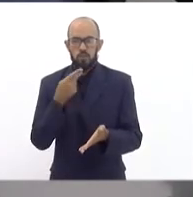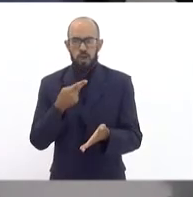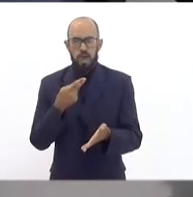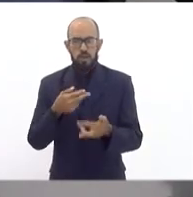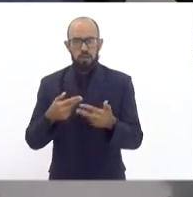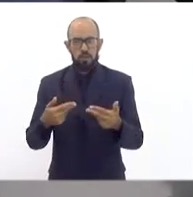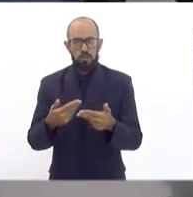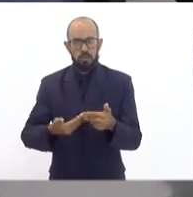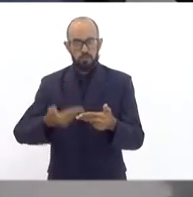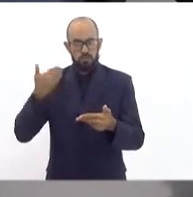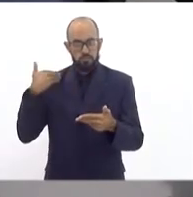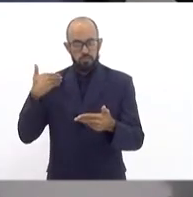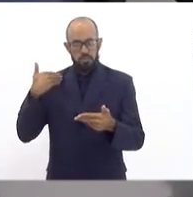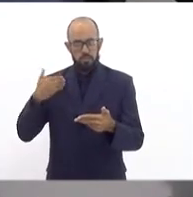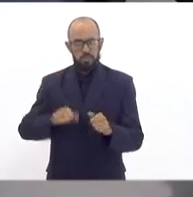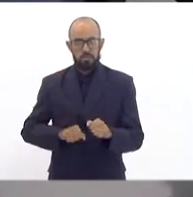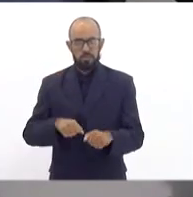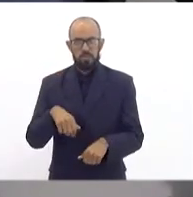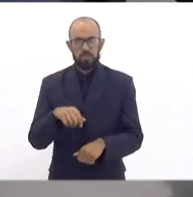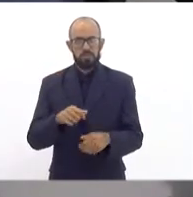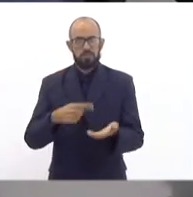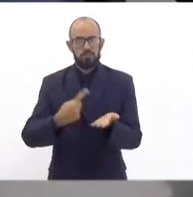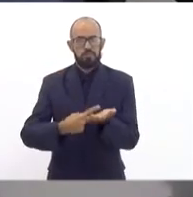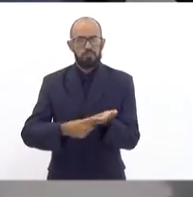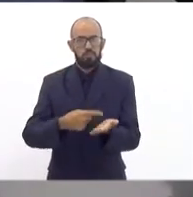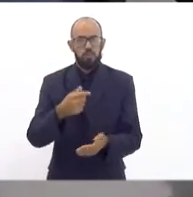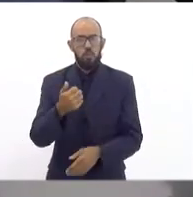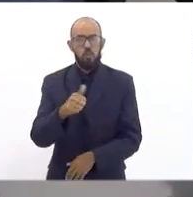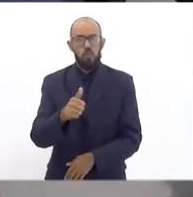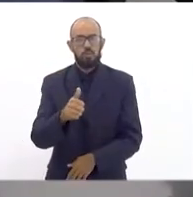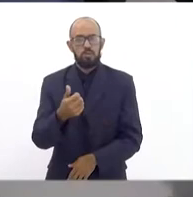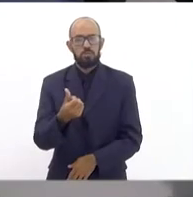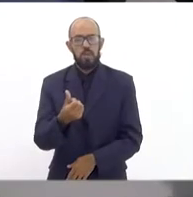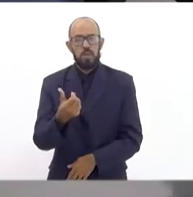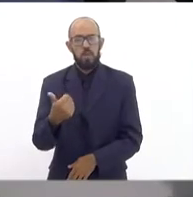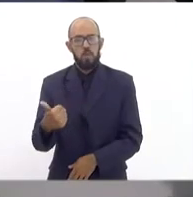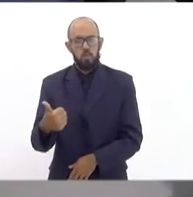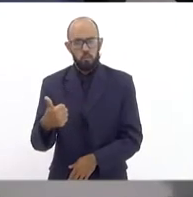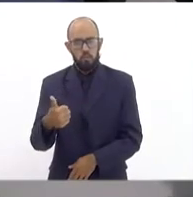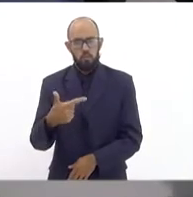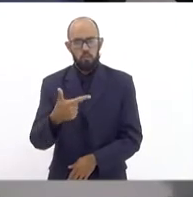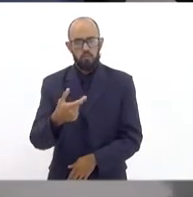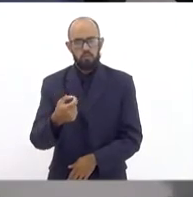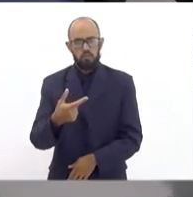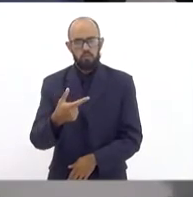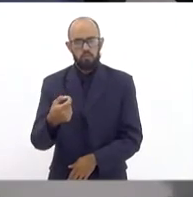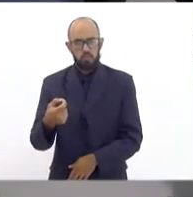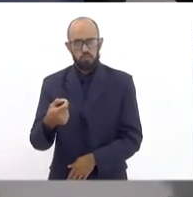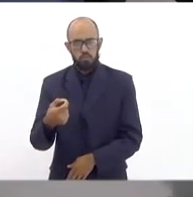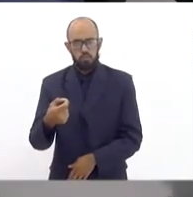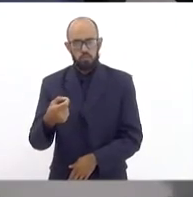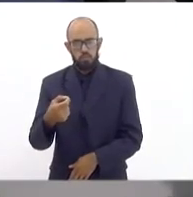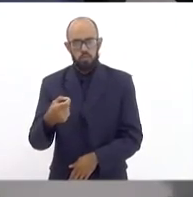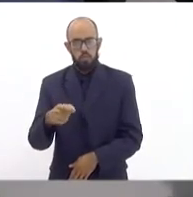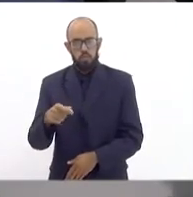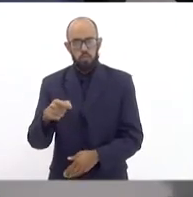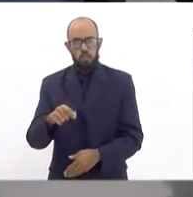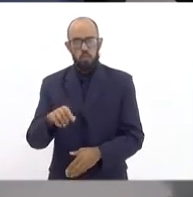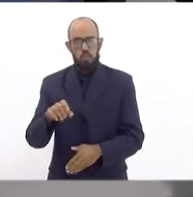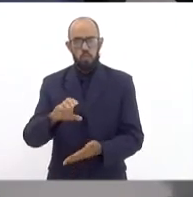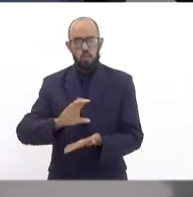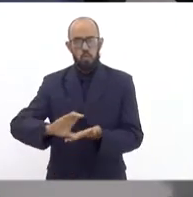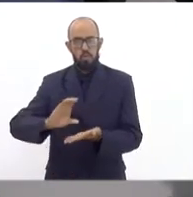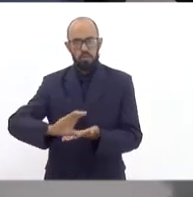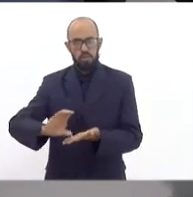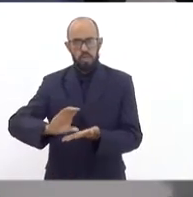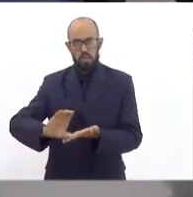na deliberação 1161, de 28 de dezembro de 2020, o Conselho Diretor ele homologou